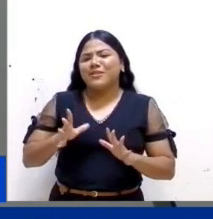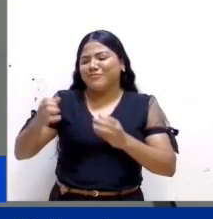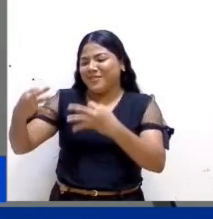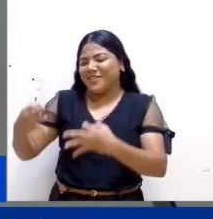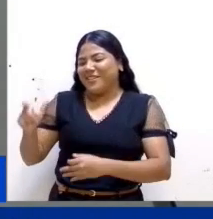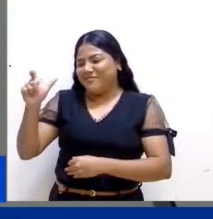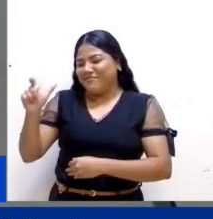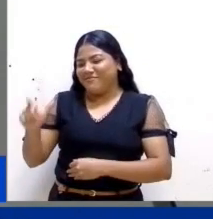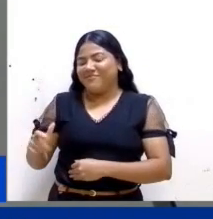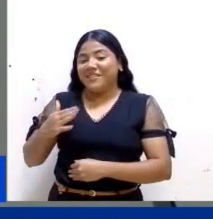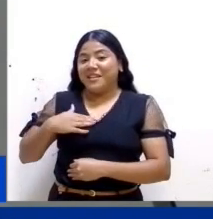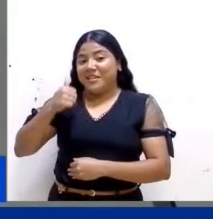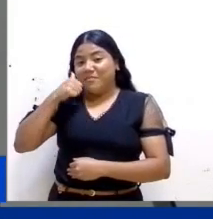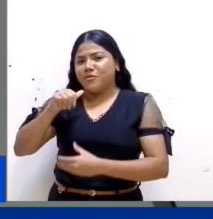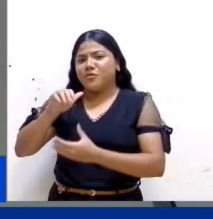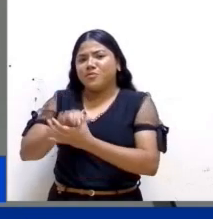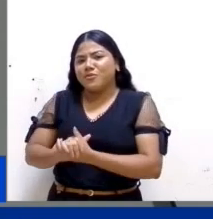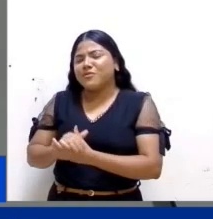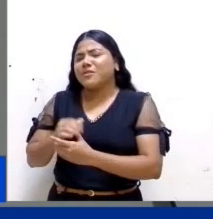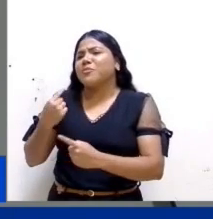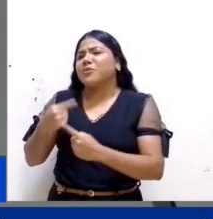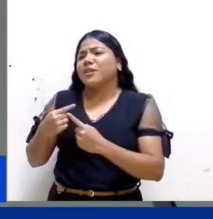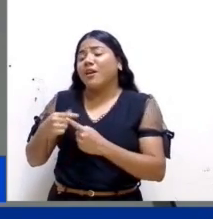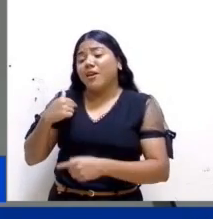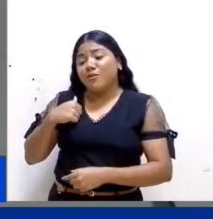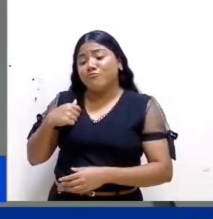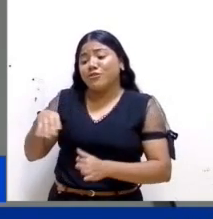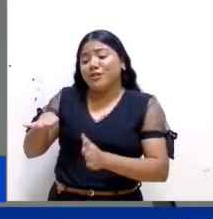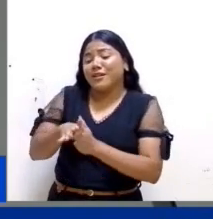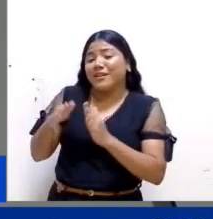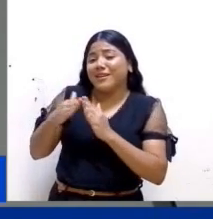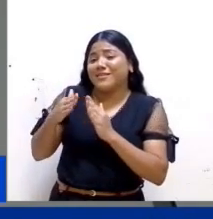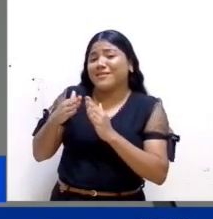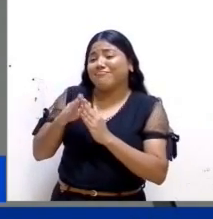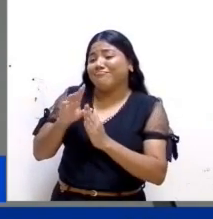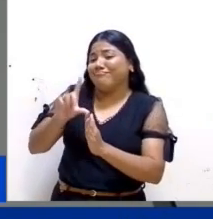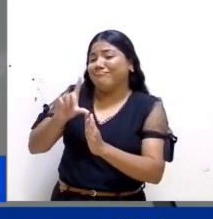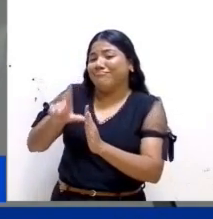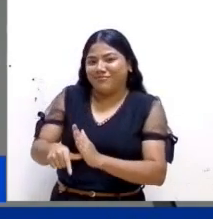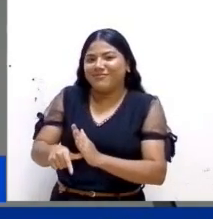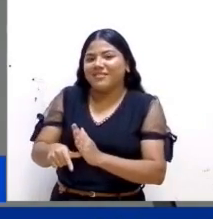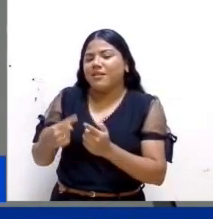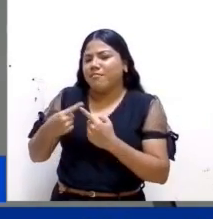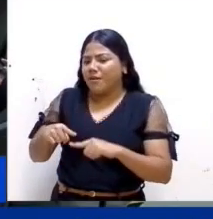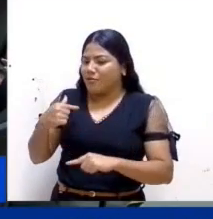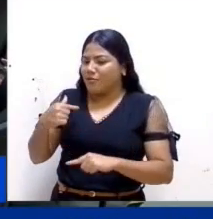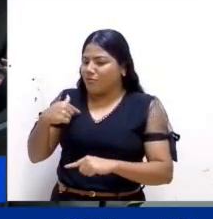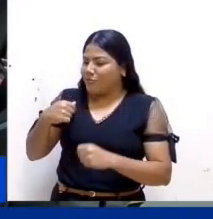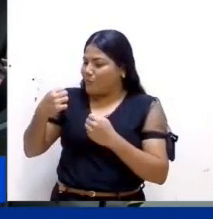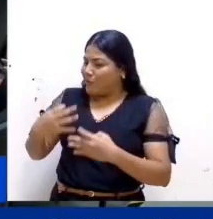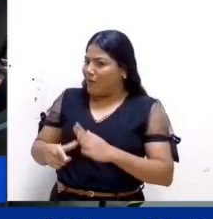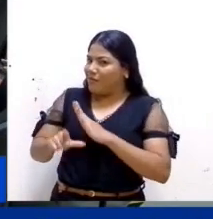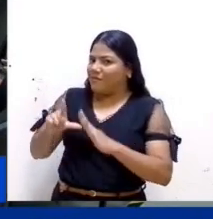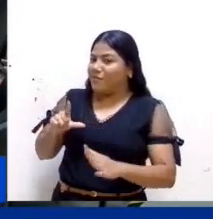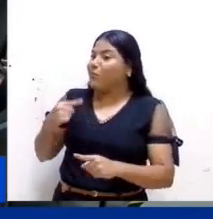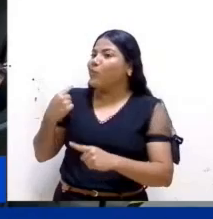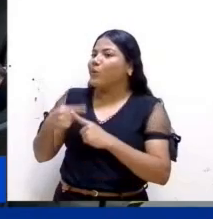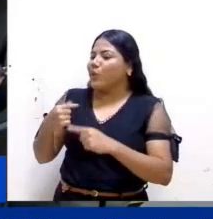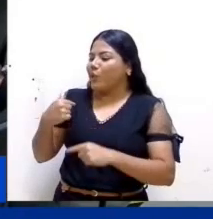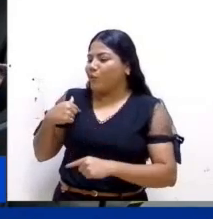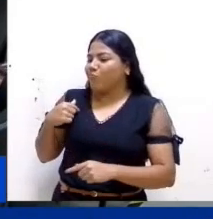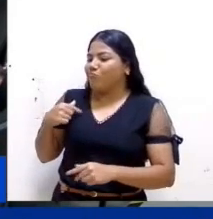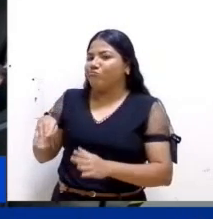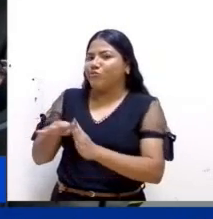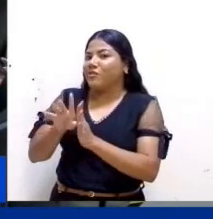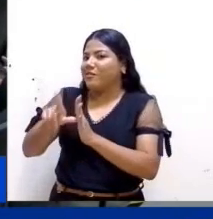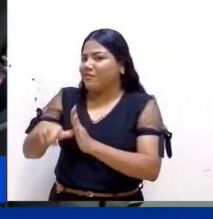vou chegar tarde. Tem que explicar tudinho, né? Senão. Eu trabalhei muito tempo na violência doméstica também. Eu vi que o assunto já foi abordado pela